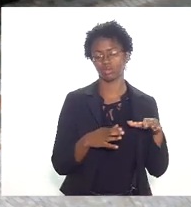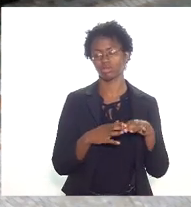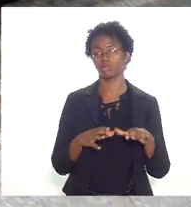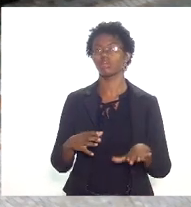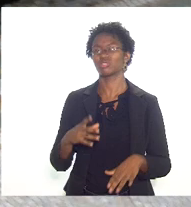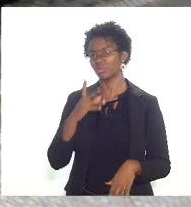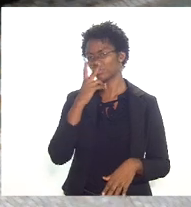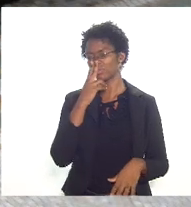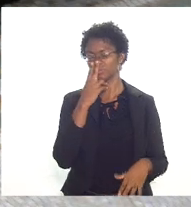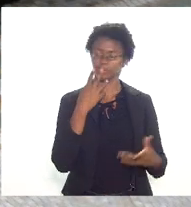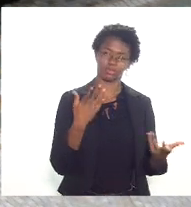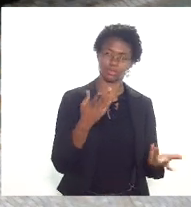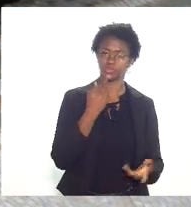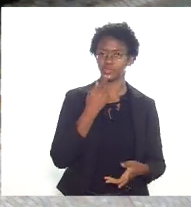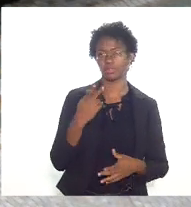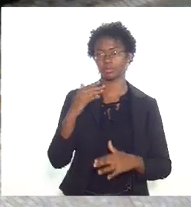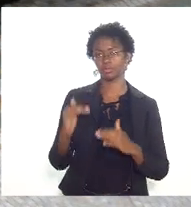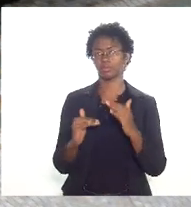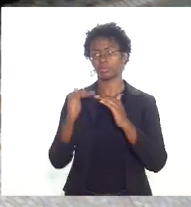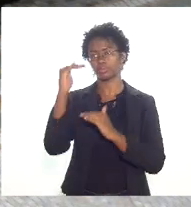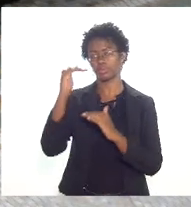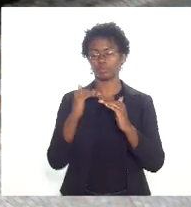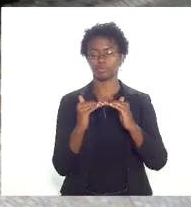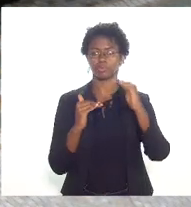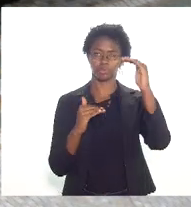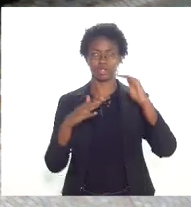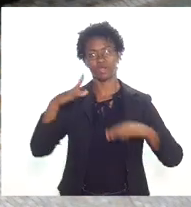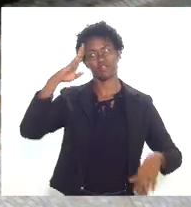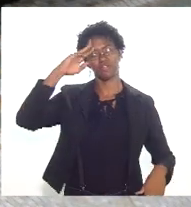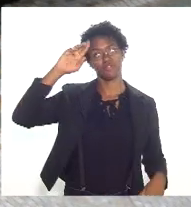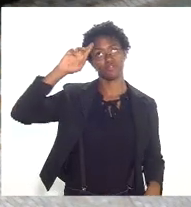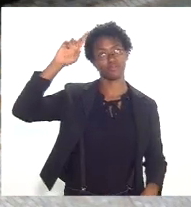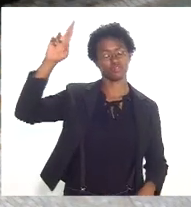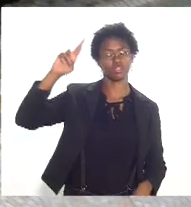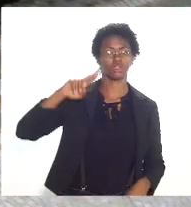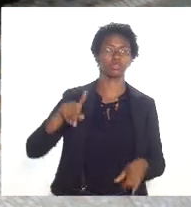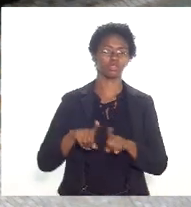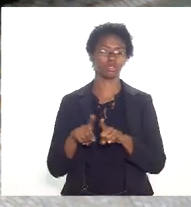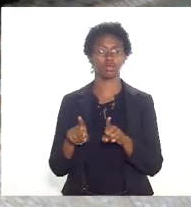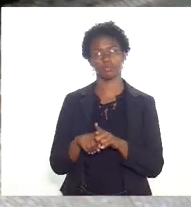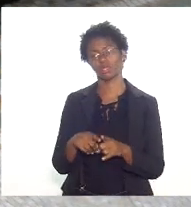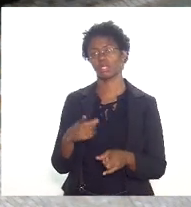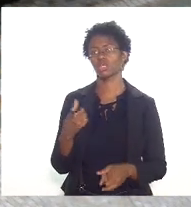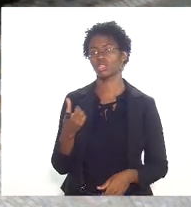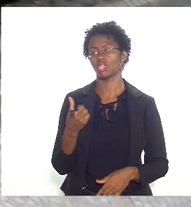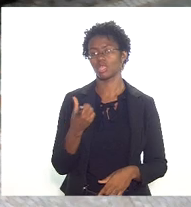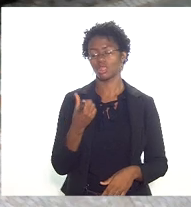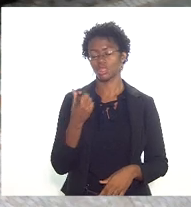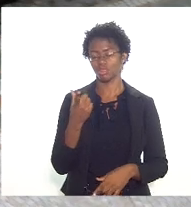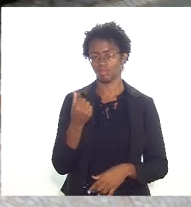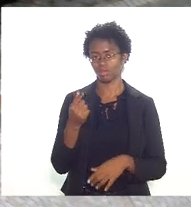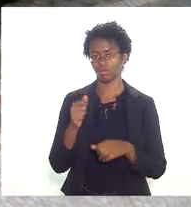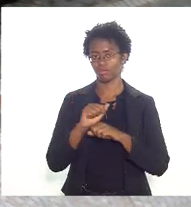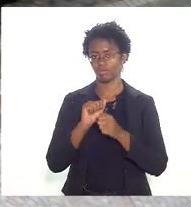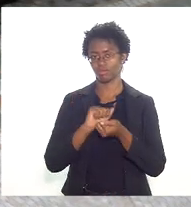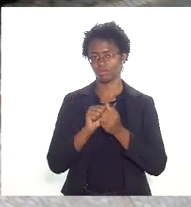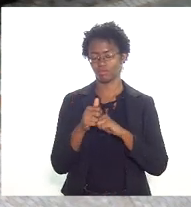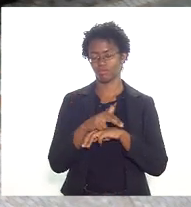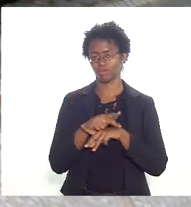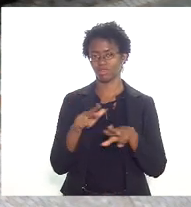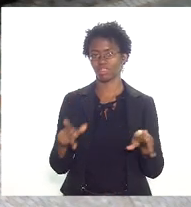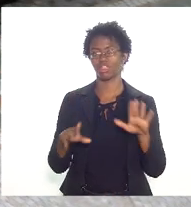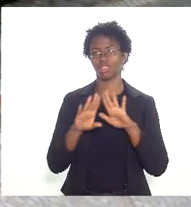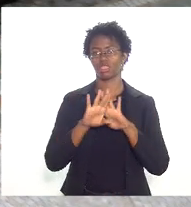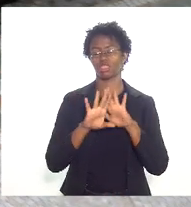promoções tanto de Praça quanto de Oficiais a questão propriamente das exclusões o vale transporte a escala de serviço